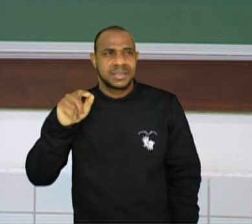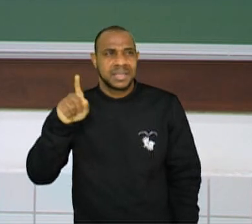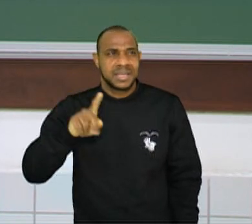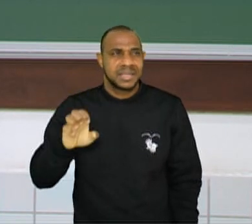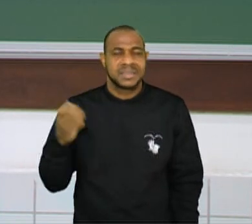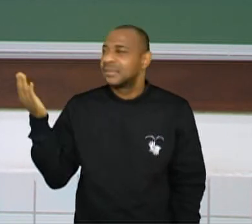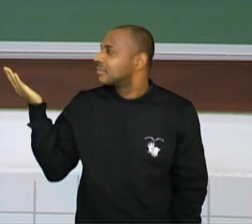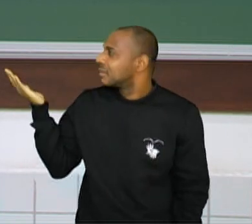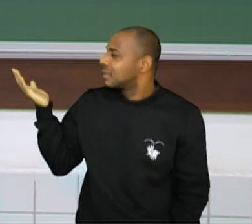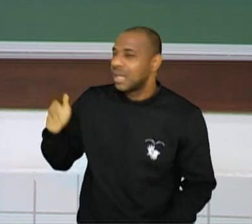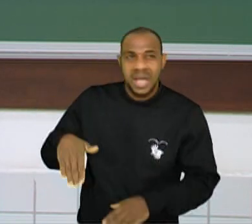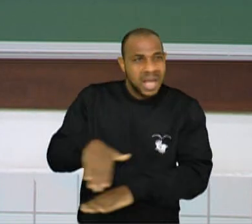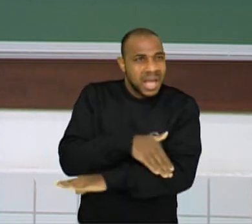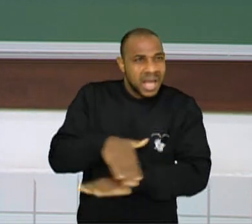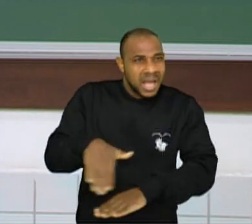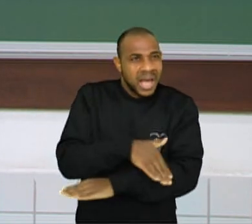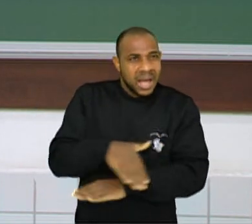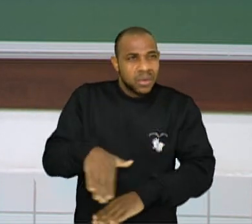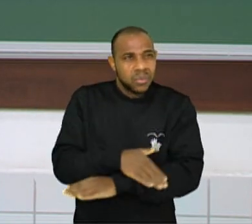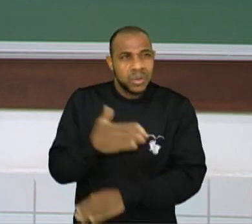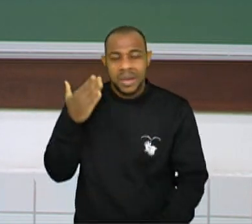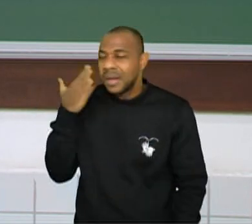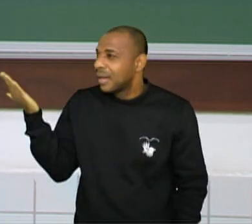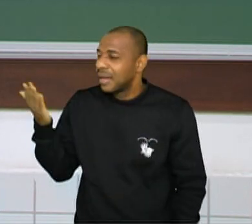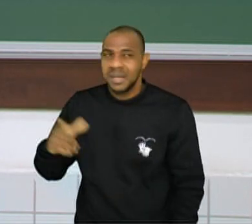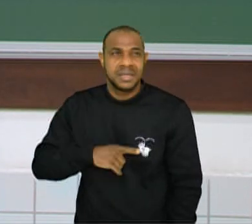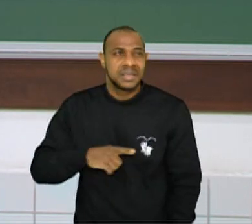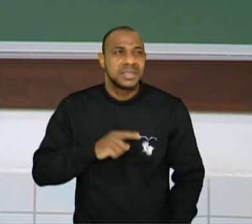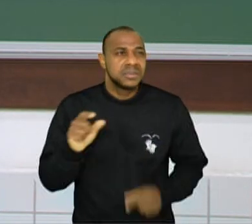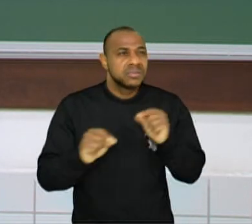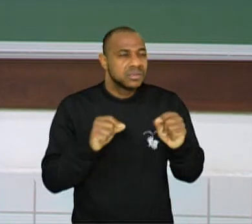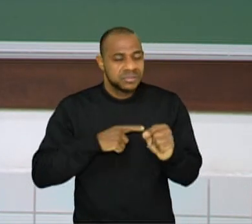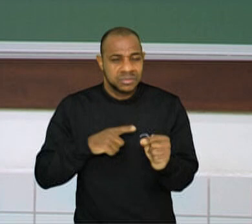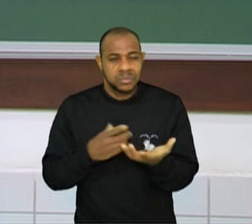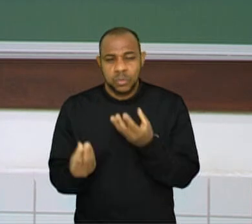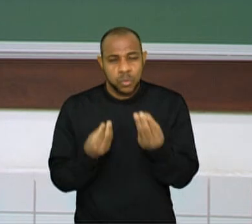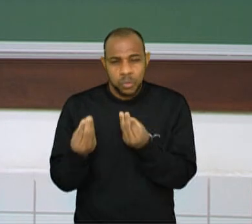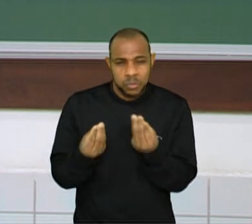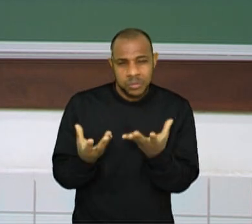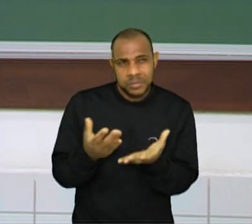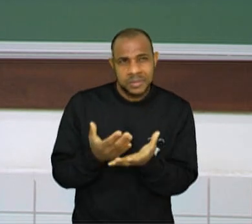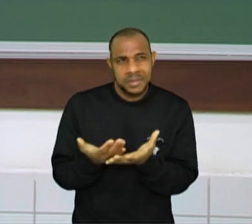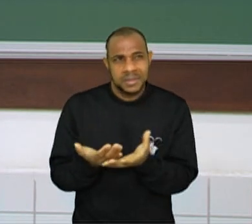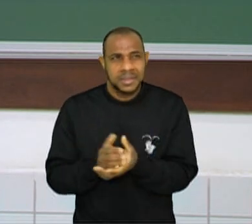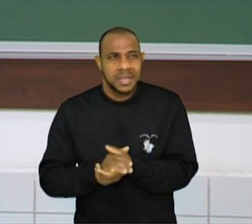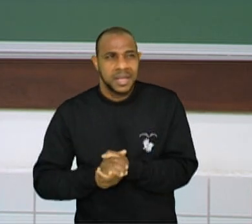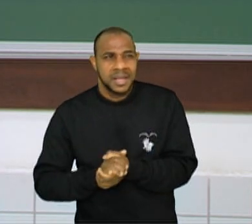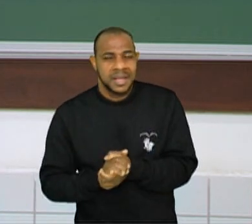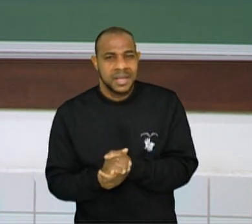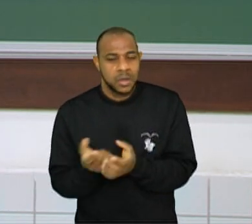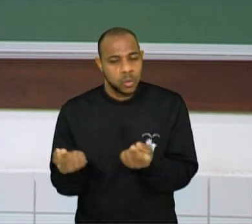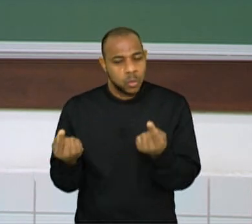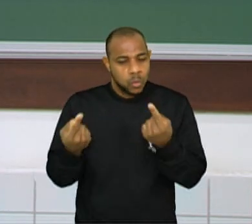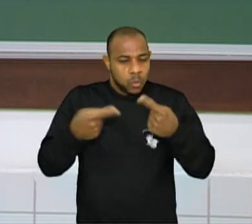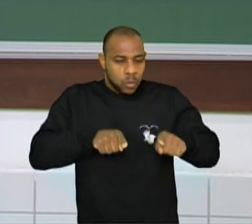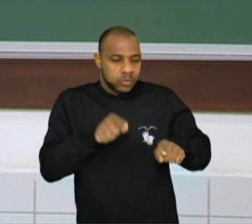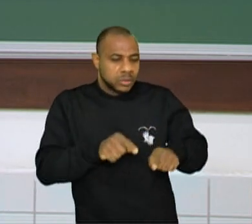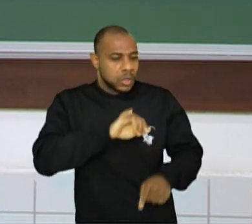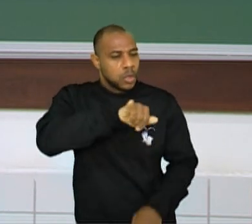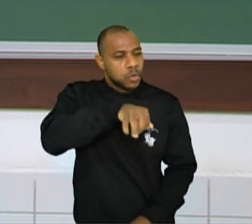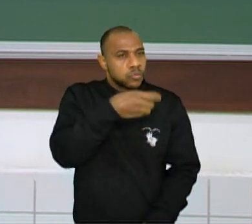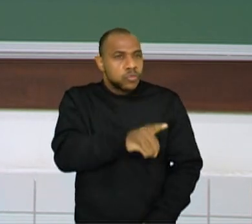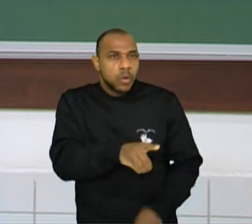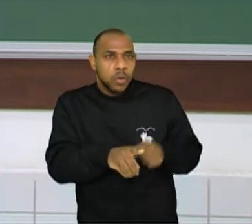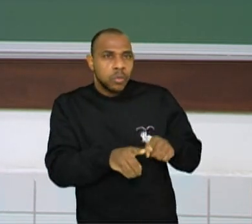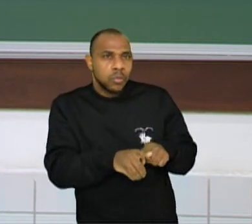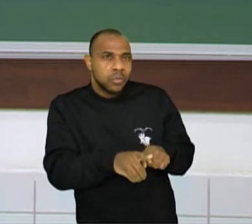Então, às ruas, esses setores conservadores alimentaram a justificativa, aquela narrativa contra o governo do João Goulart,